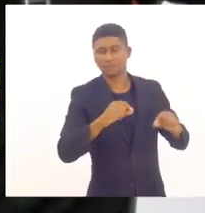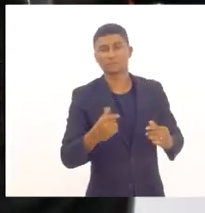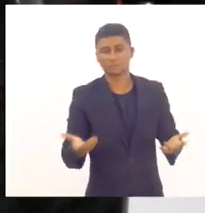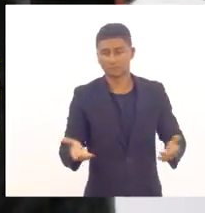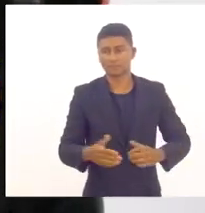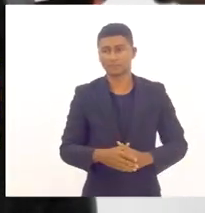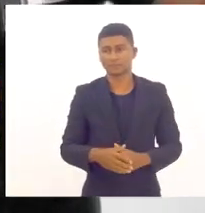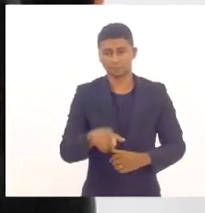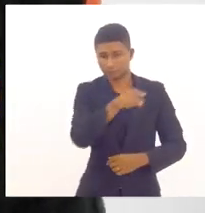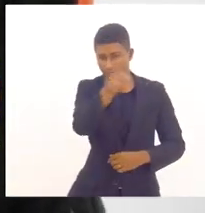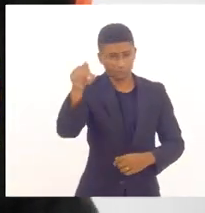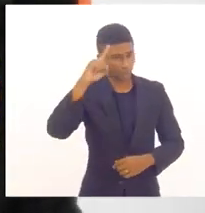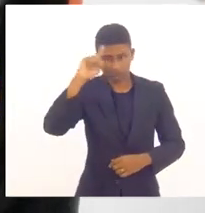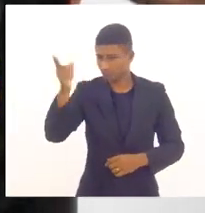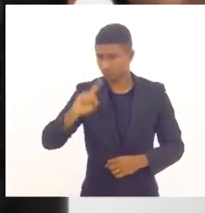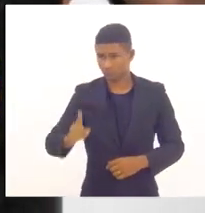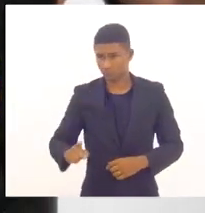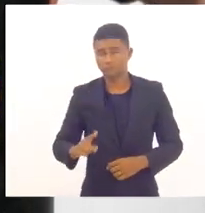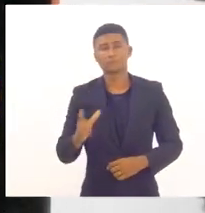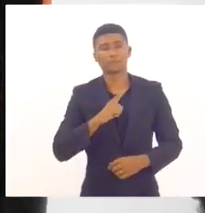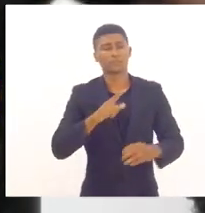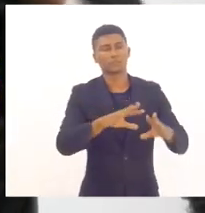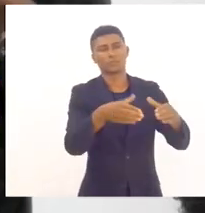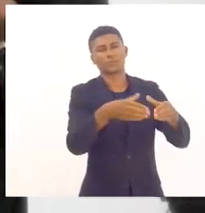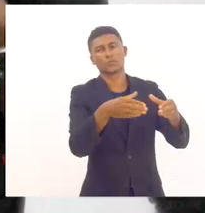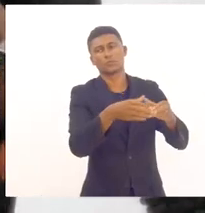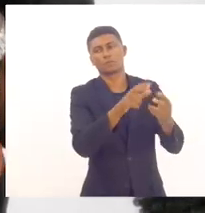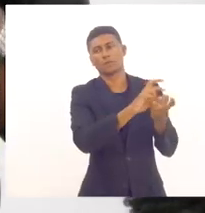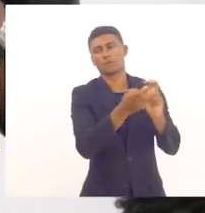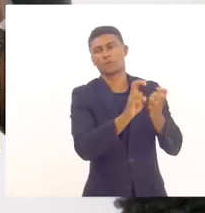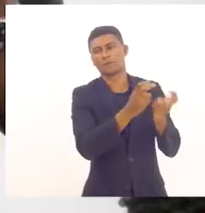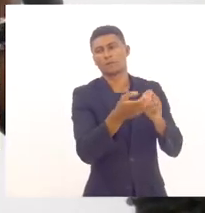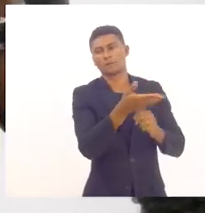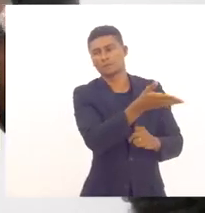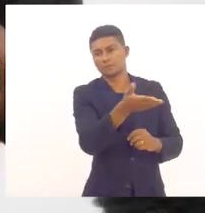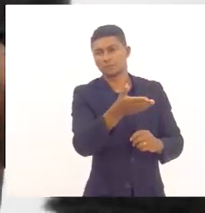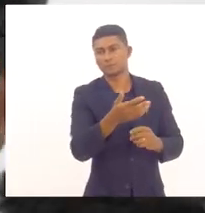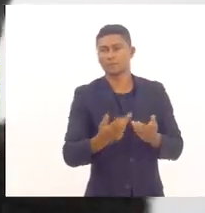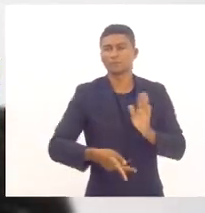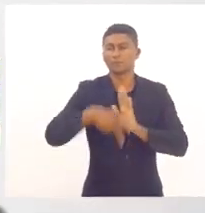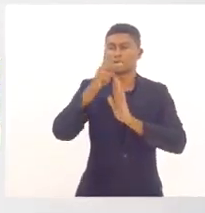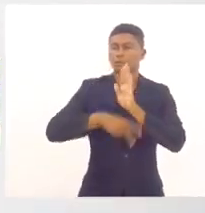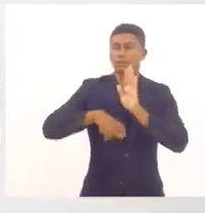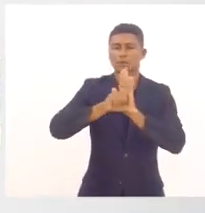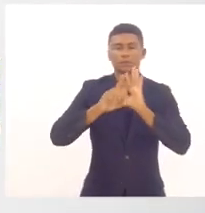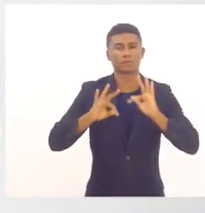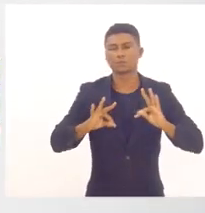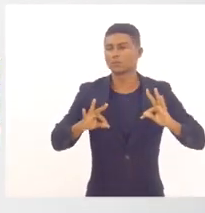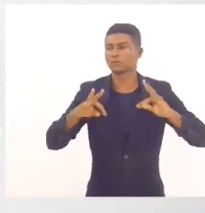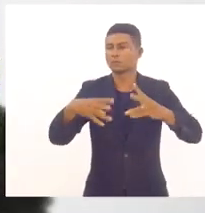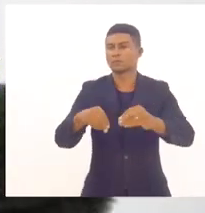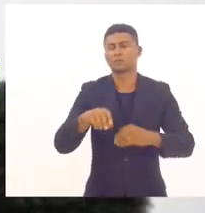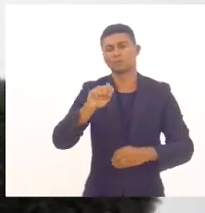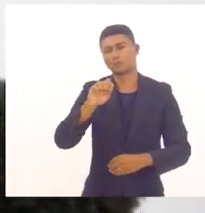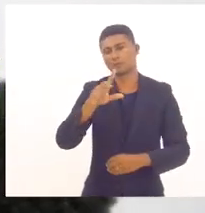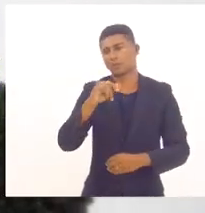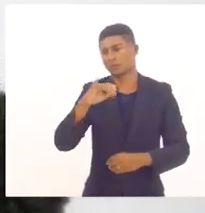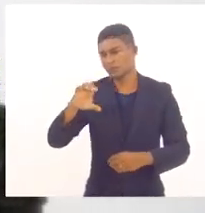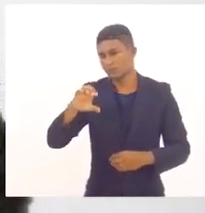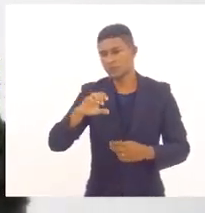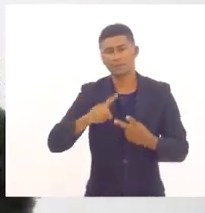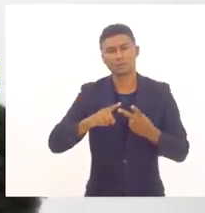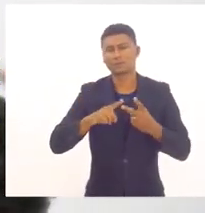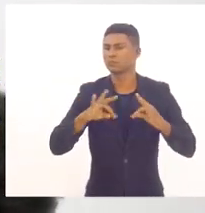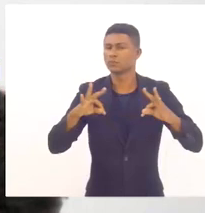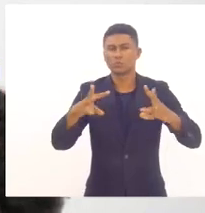sabe, na frente parlamentar da capoeira, todos aqueles projetos, da Alice Portugal, do Sarat, está tudo